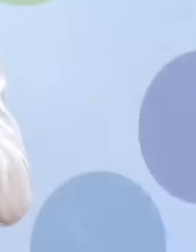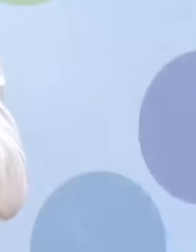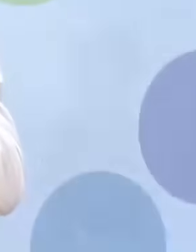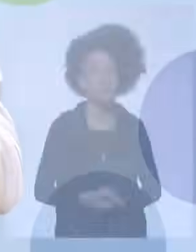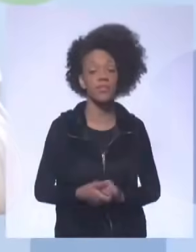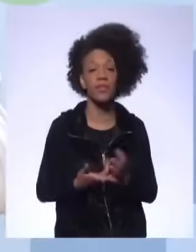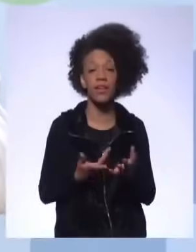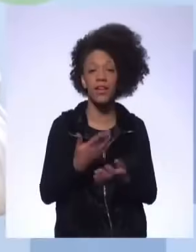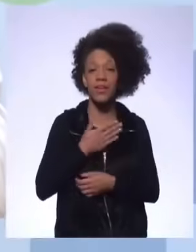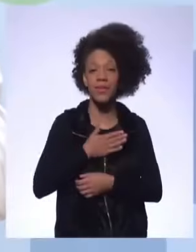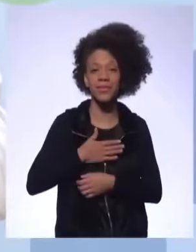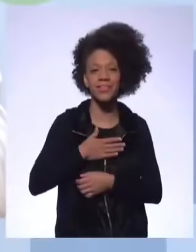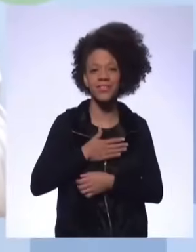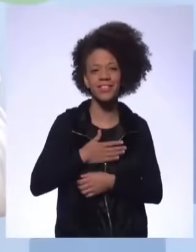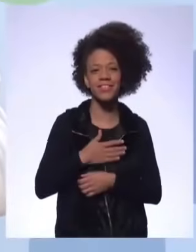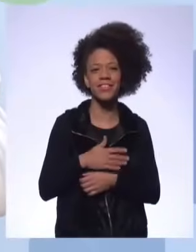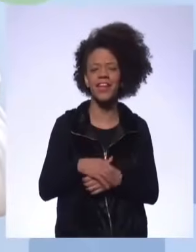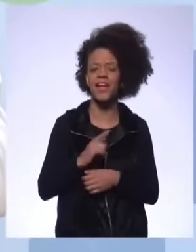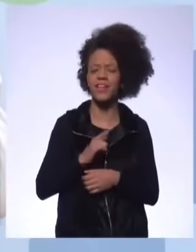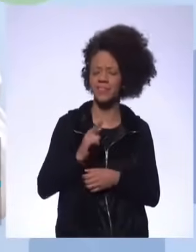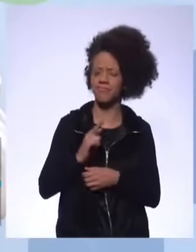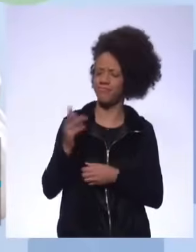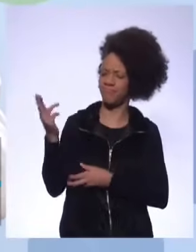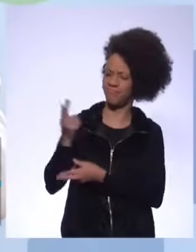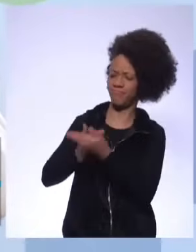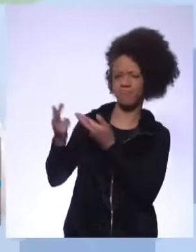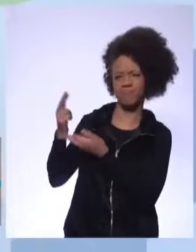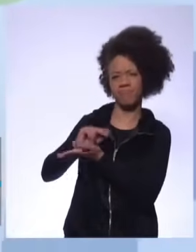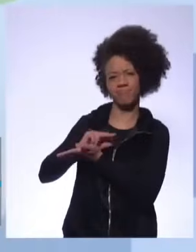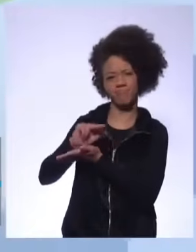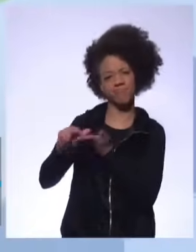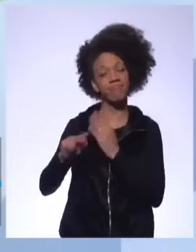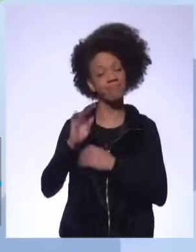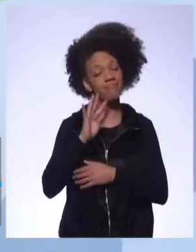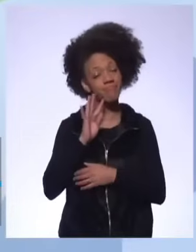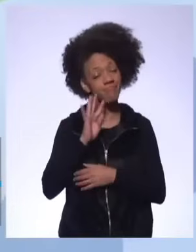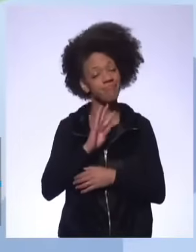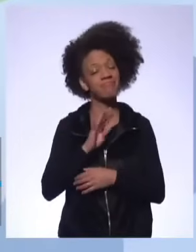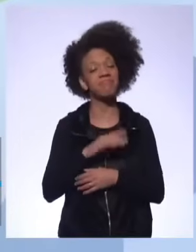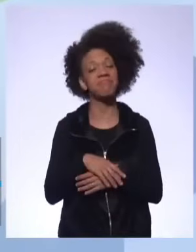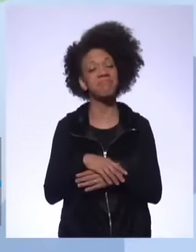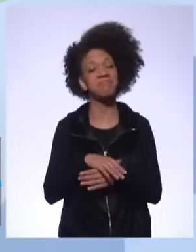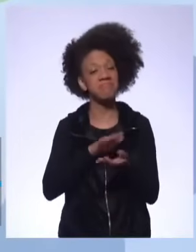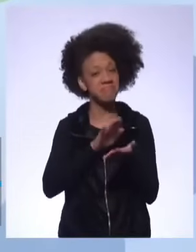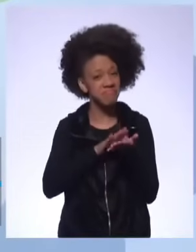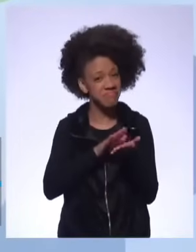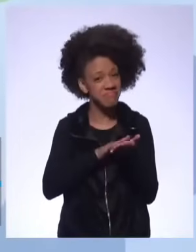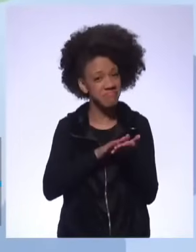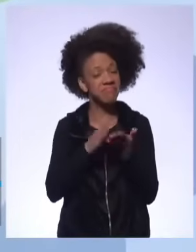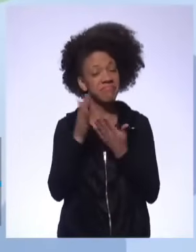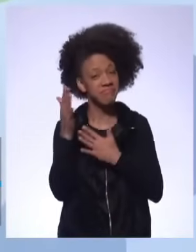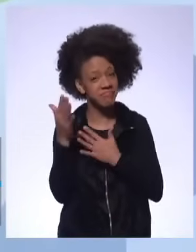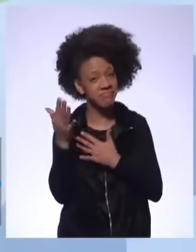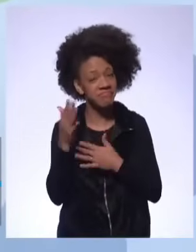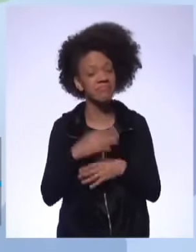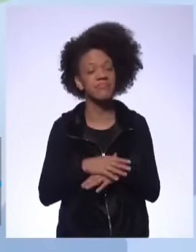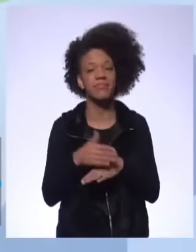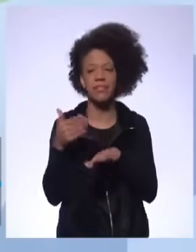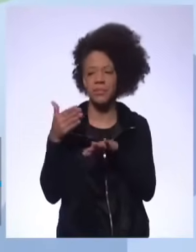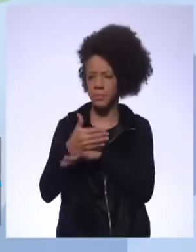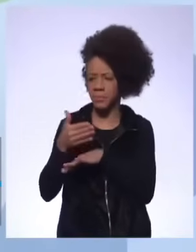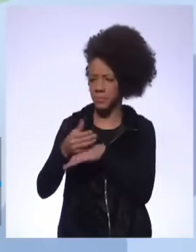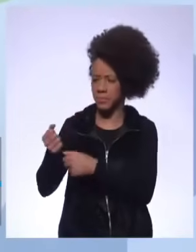Eu gostei dessa. Tem várias contribuições aqui, todas legais, todas bacanas. Parabéns aí. O pessoal está participando muito do